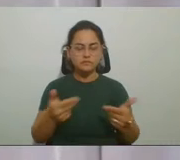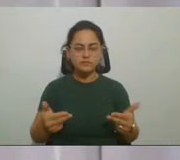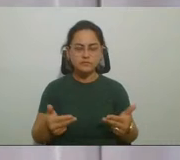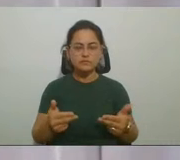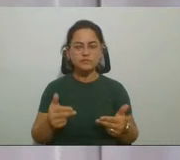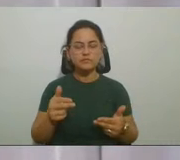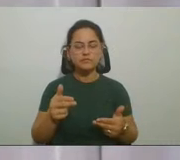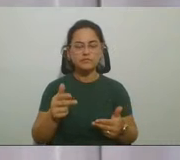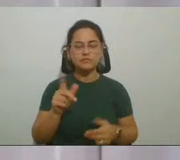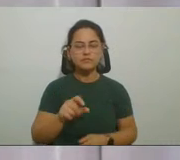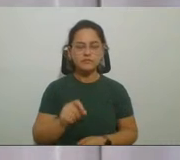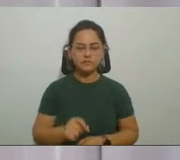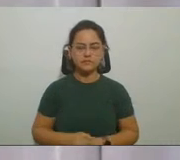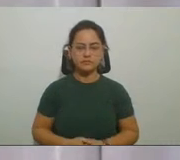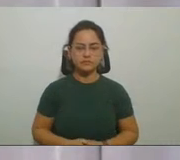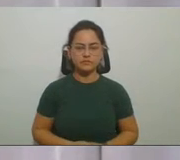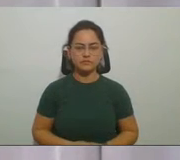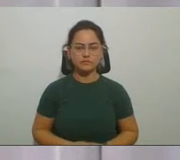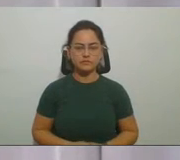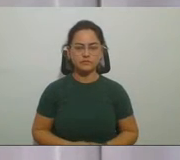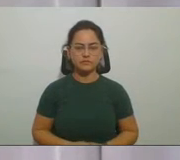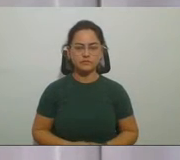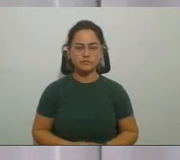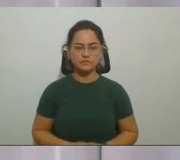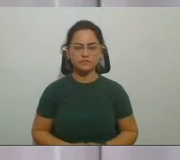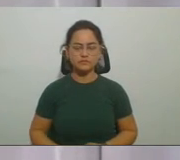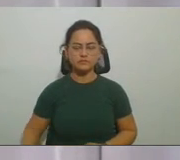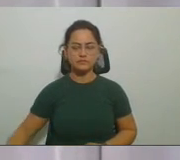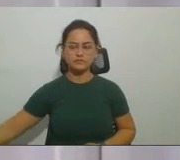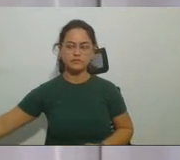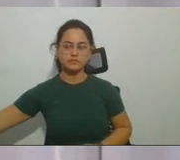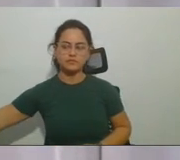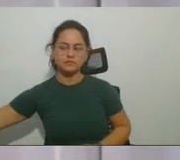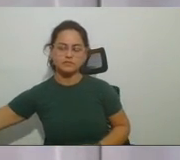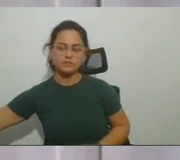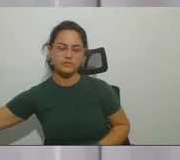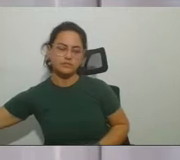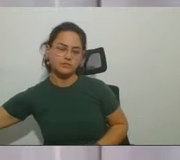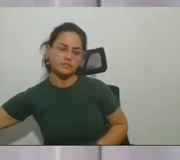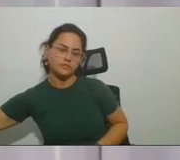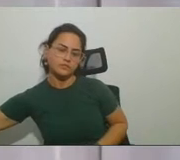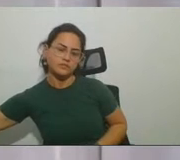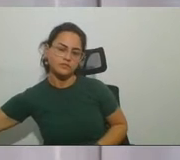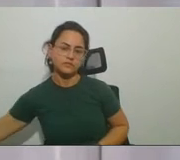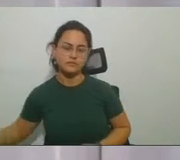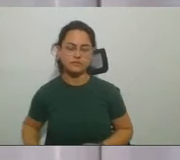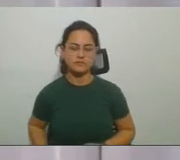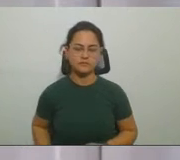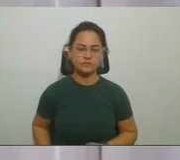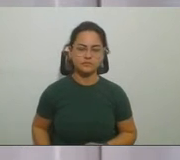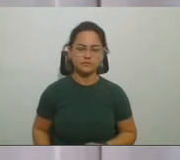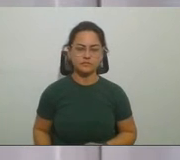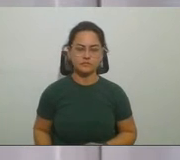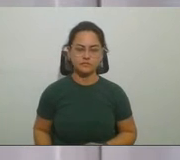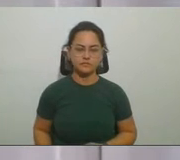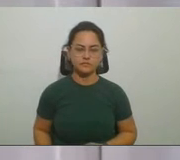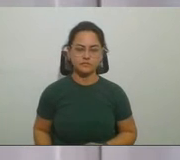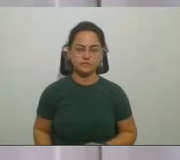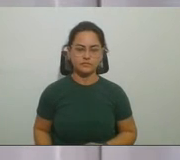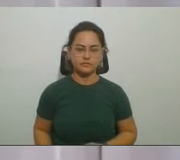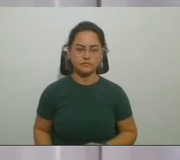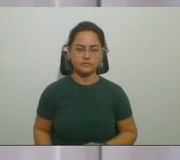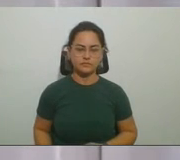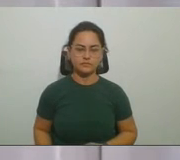vasto fenômeno de investigação sobre populismo. Vou relembrar os textos